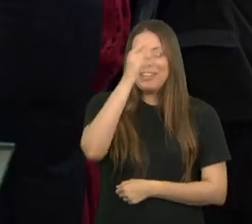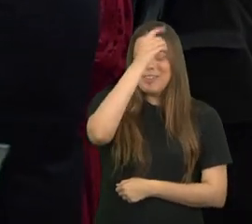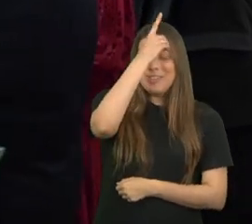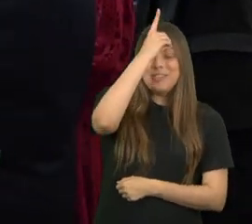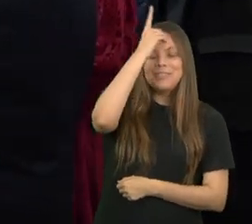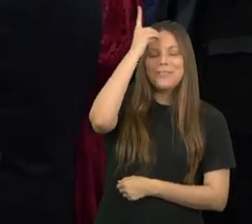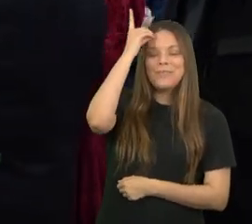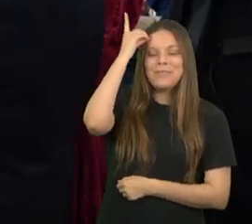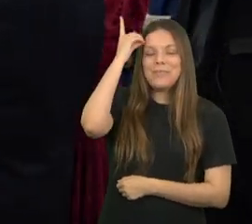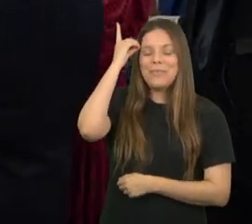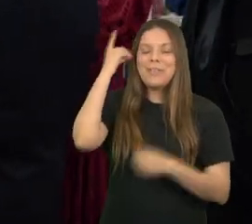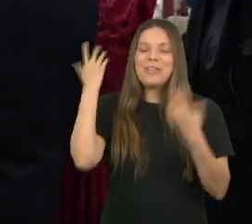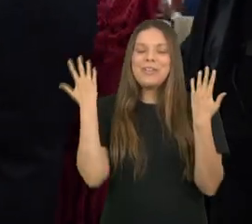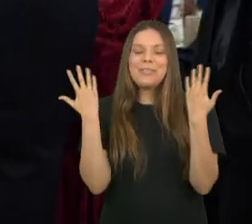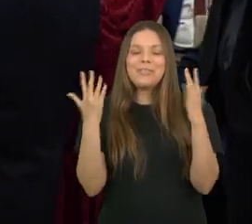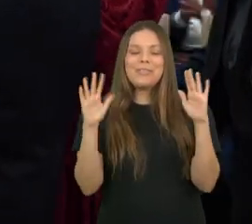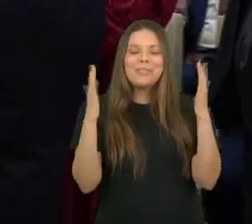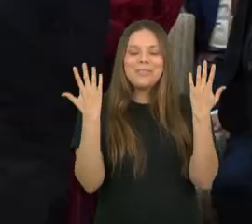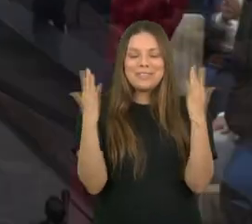de